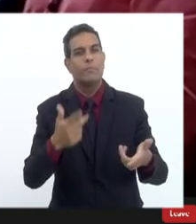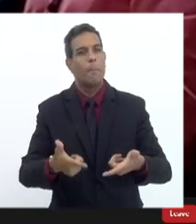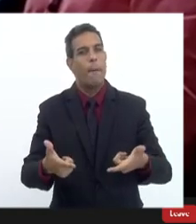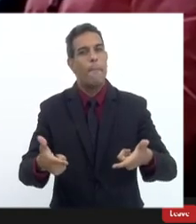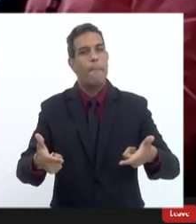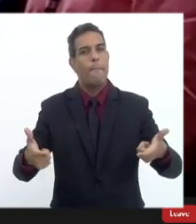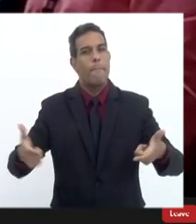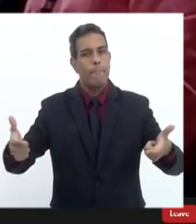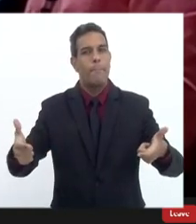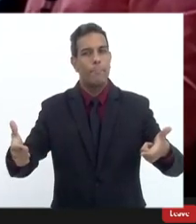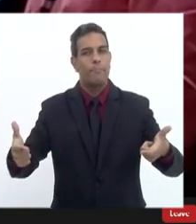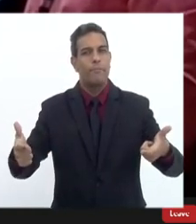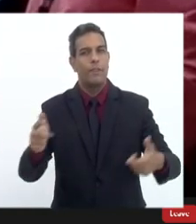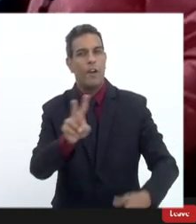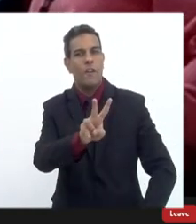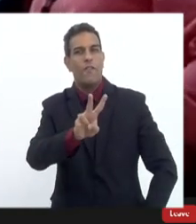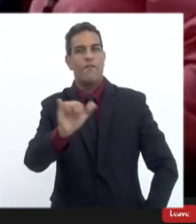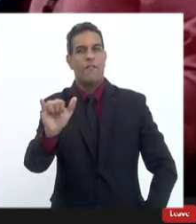o quantitativo